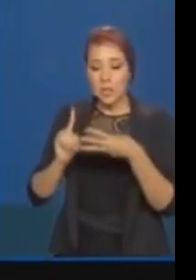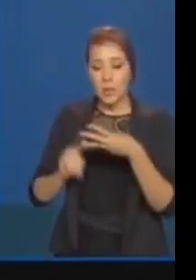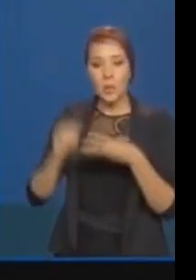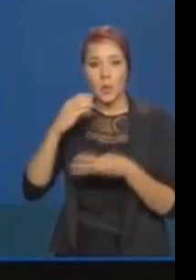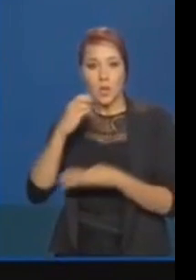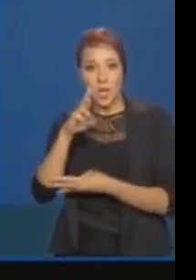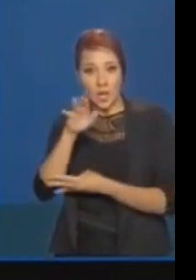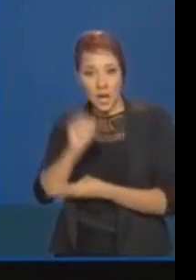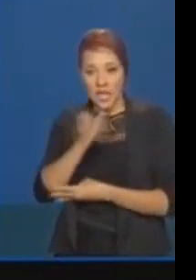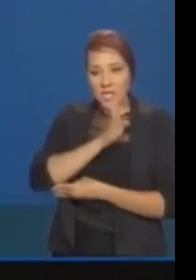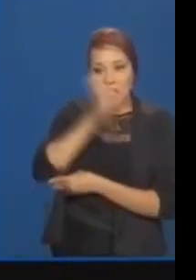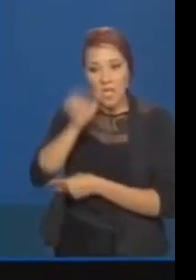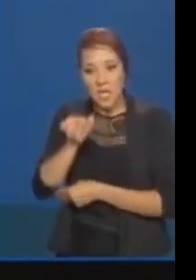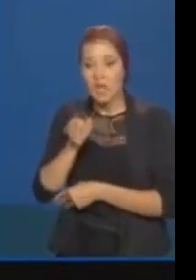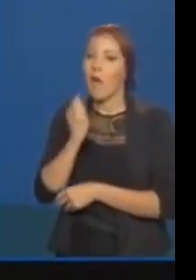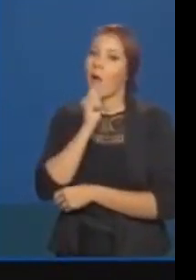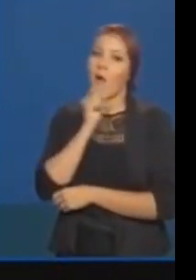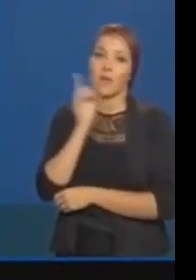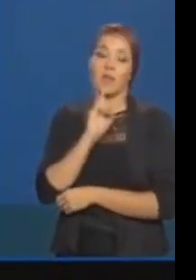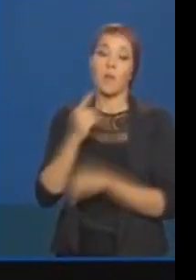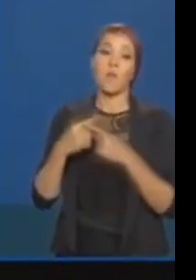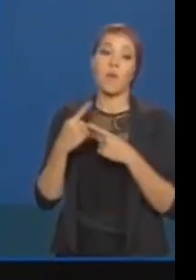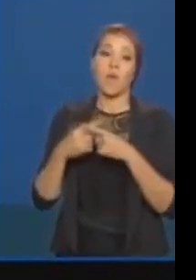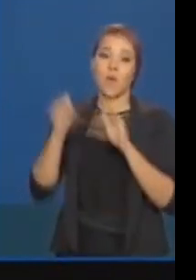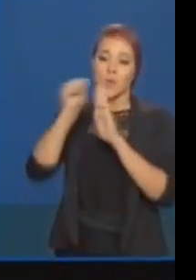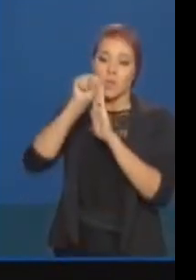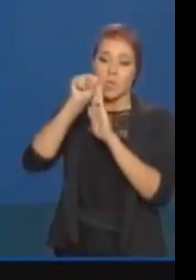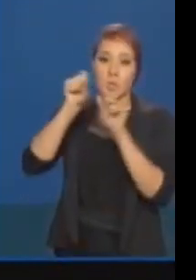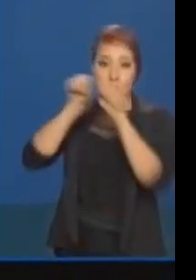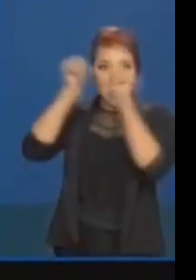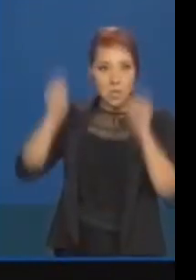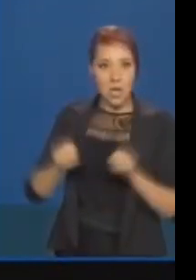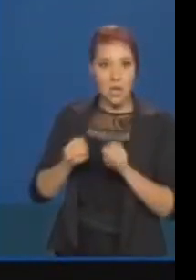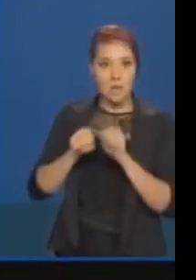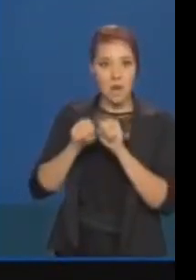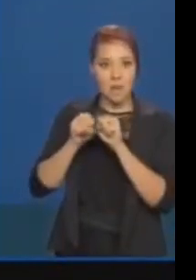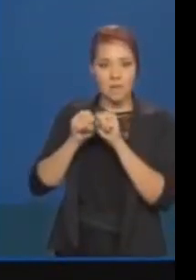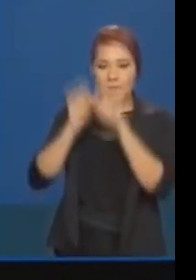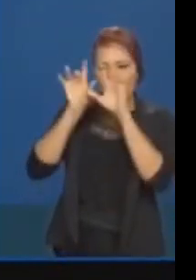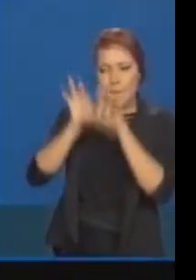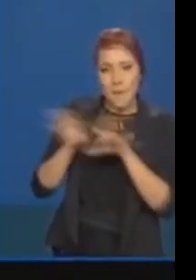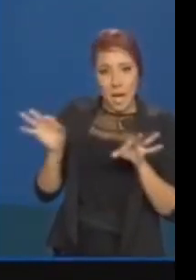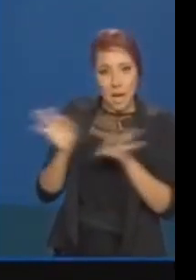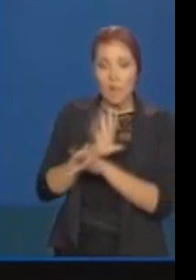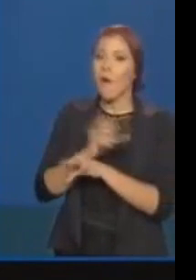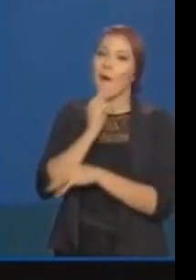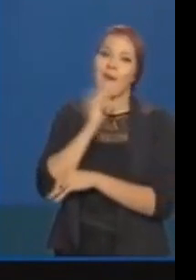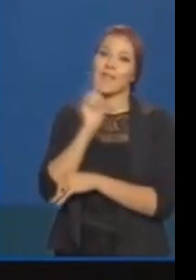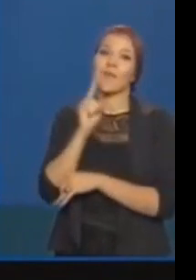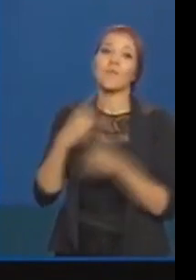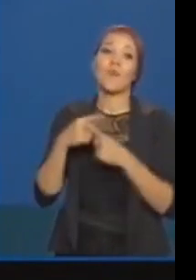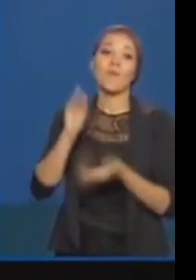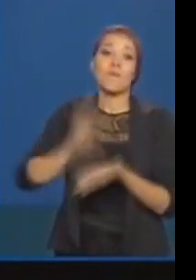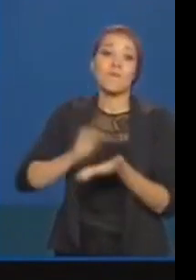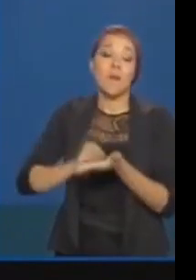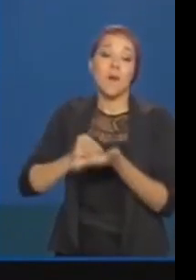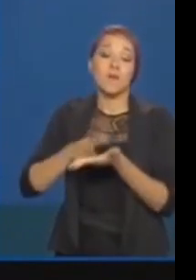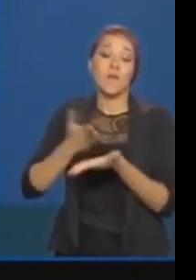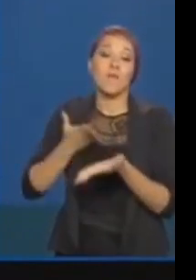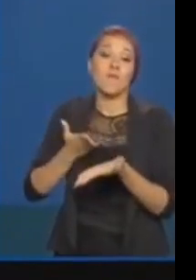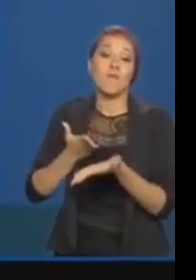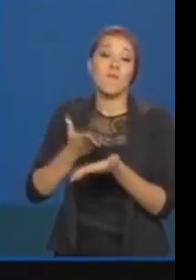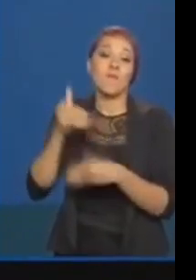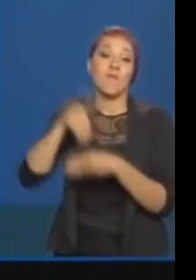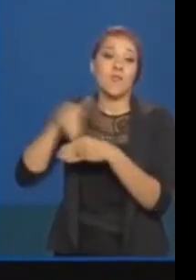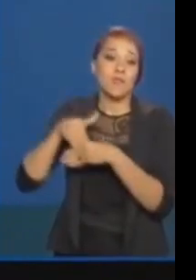CRAS. O sistema ainda não está implantado por conta de que falta a votação no Senado, que deve acontecer hoje,